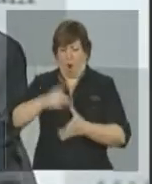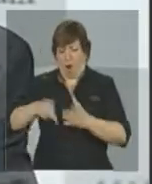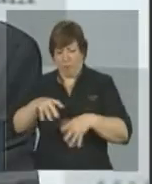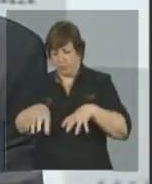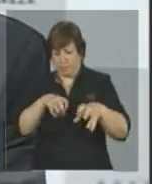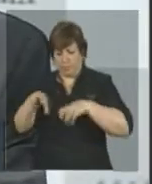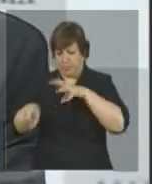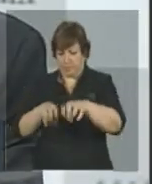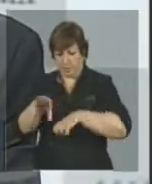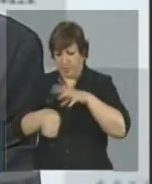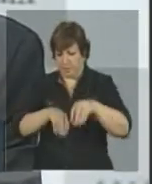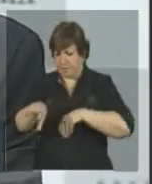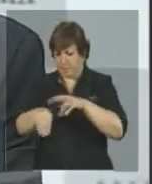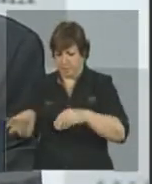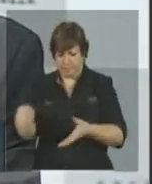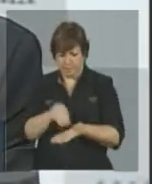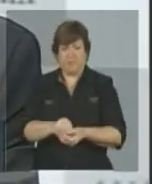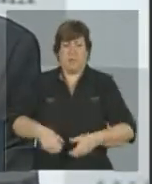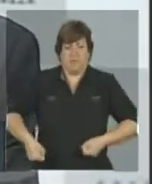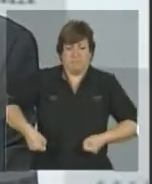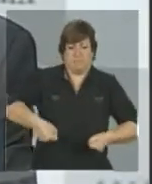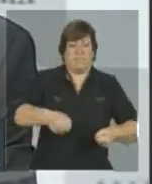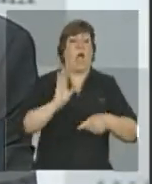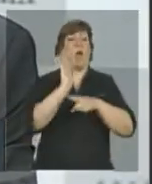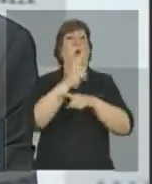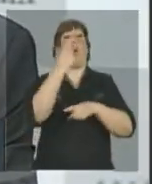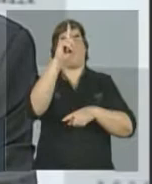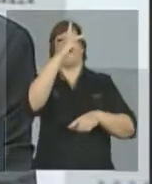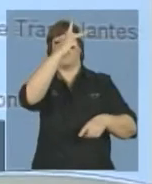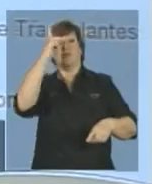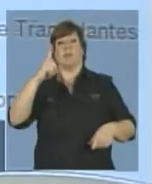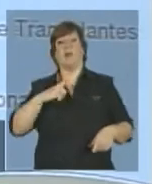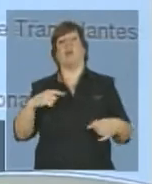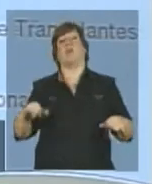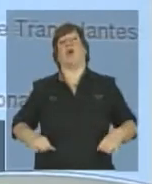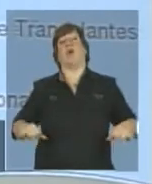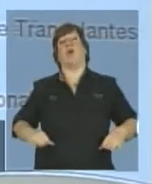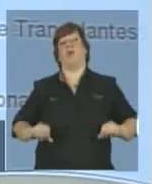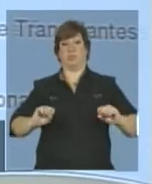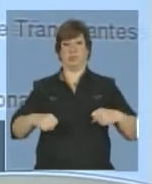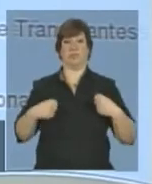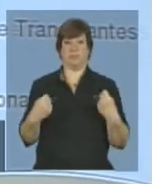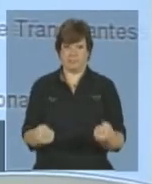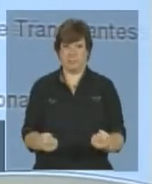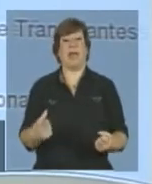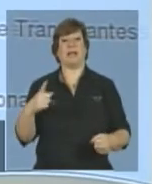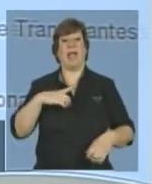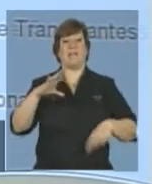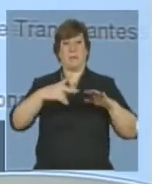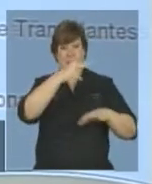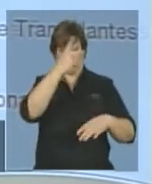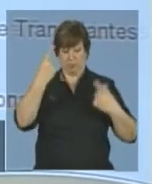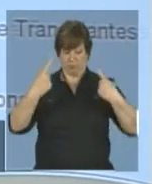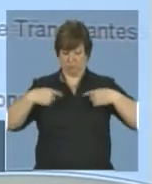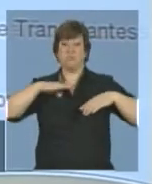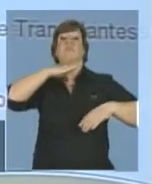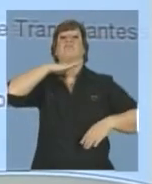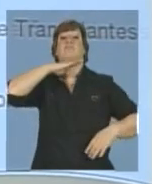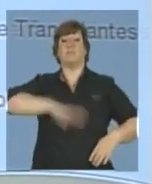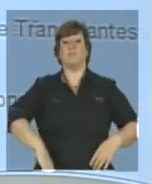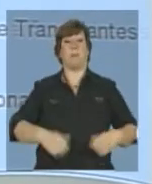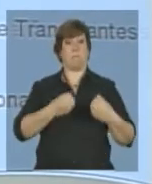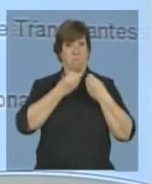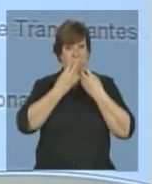em parceria com uma série de instituições 13 cursos de diagnóstico de morte cerebral encefálica, que envolveu